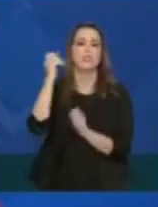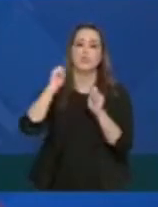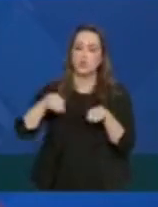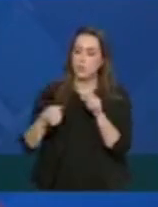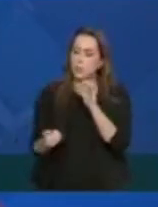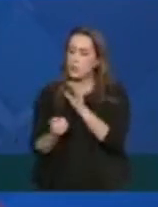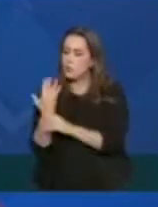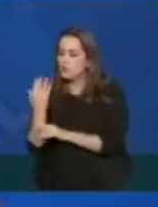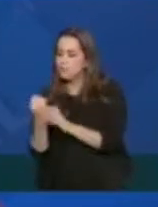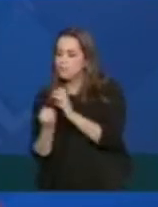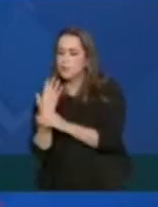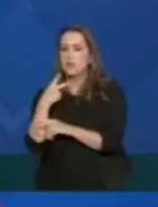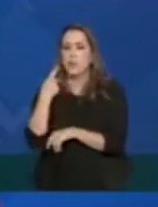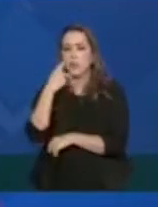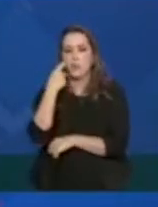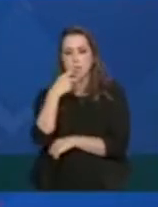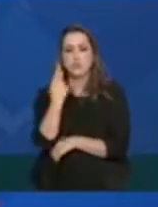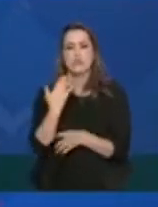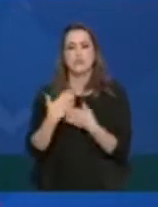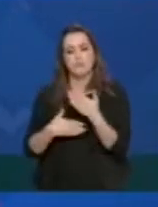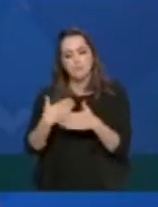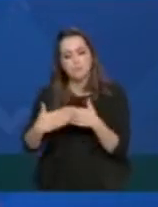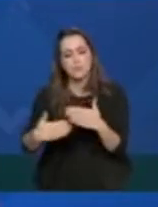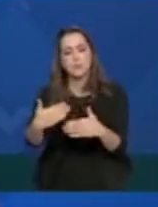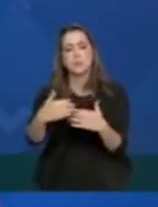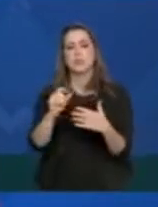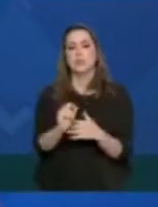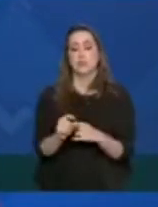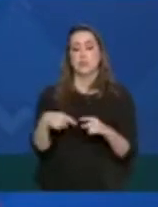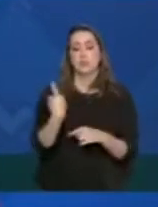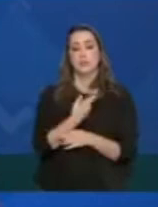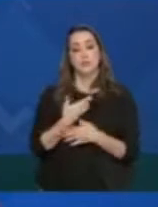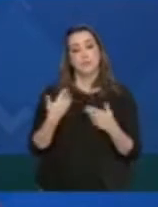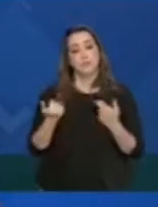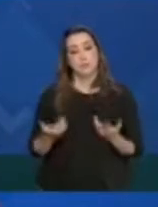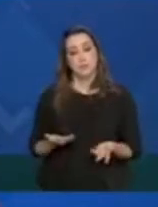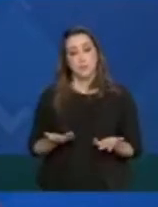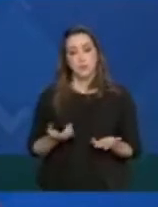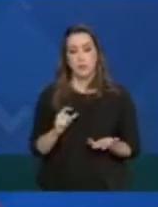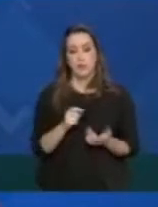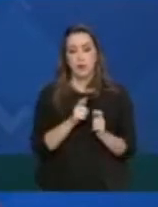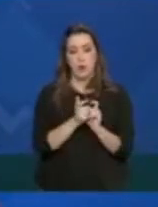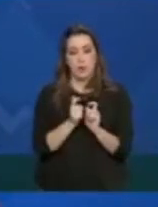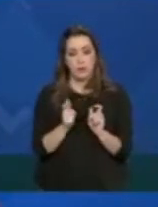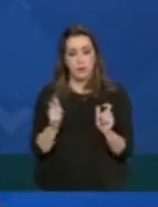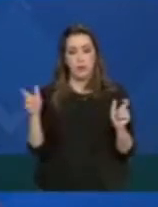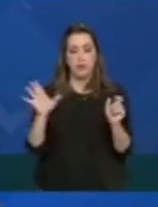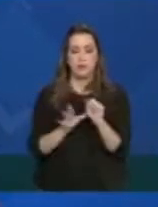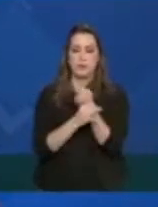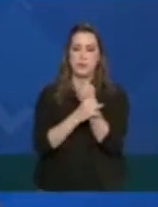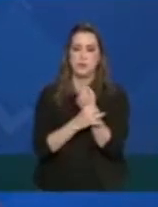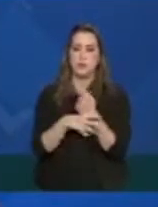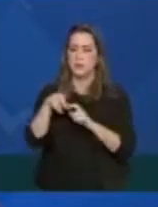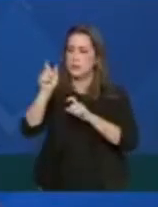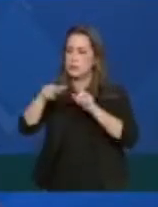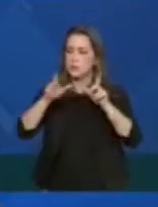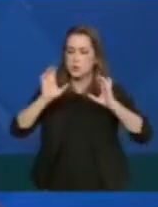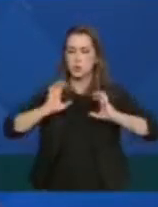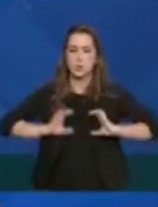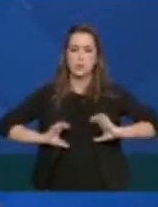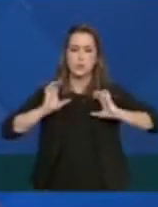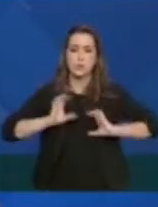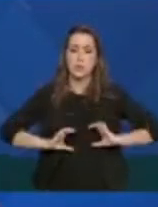conseguir avançar nas pautas da segurança pública e, com isso, naturalmente, aumentar a segurança do cidadão na